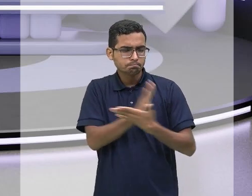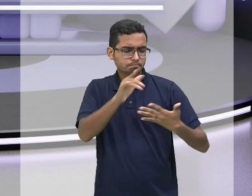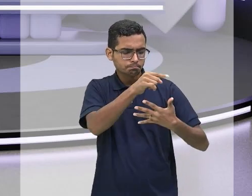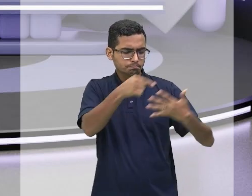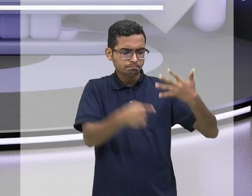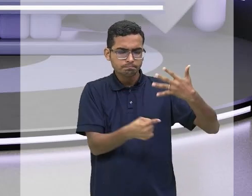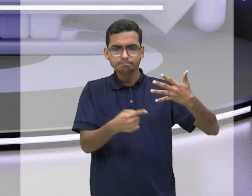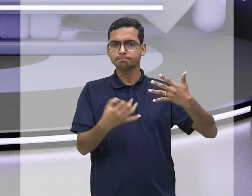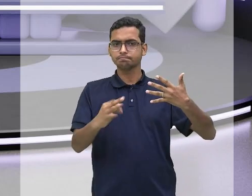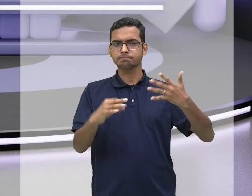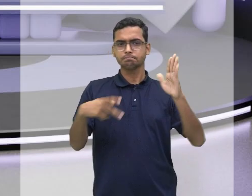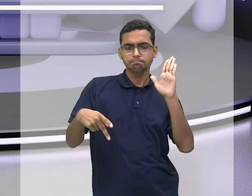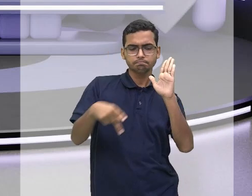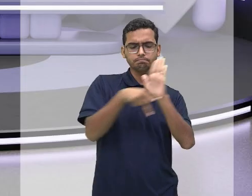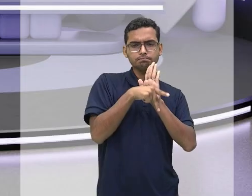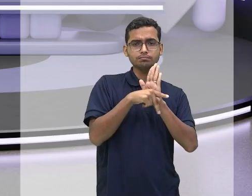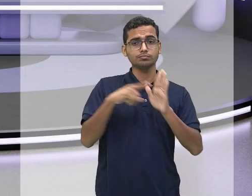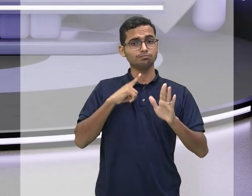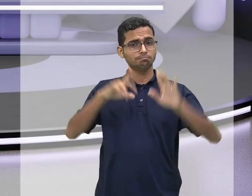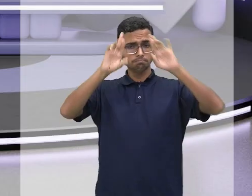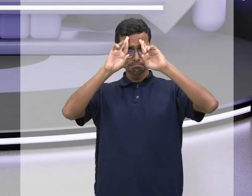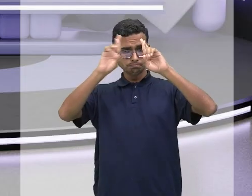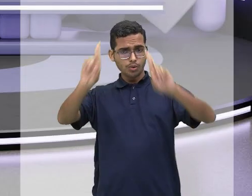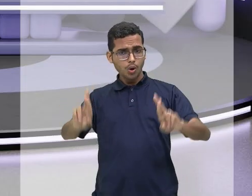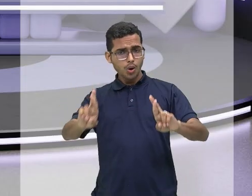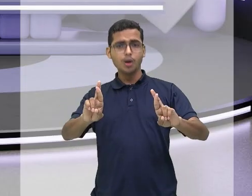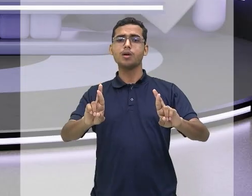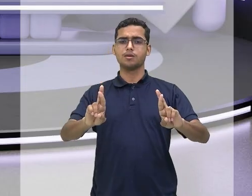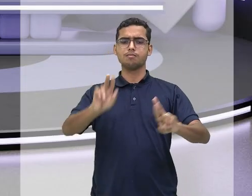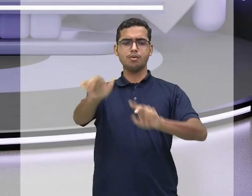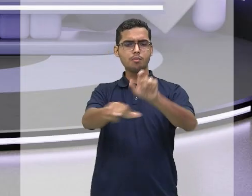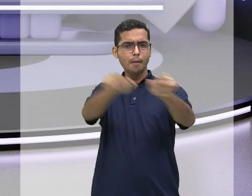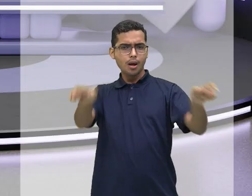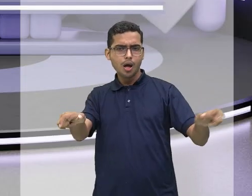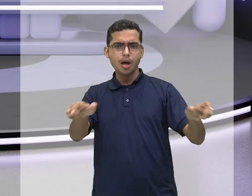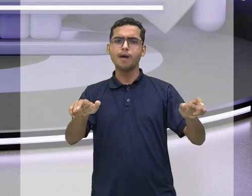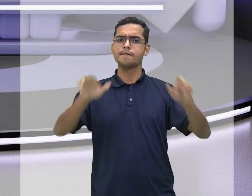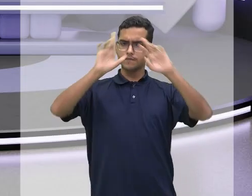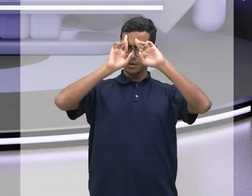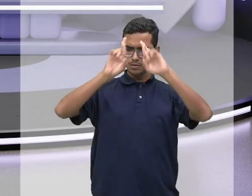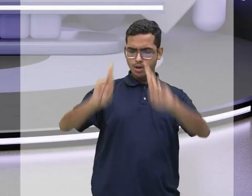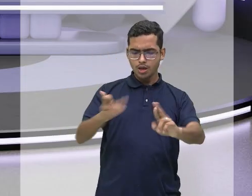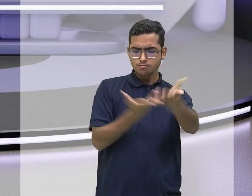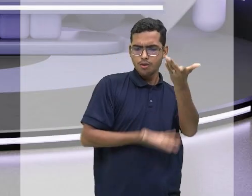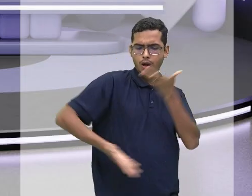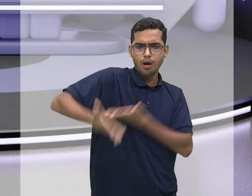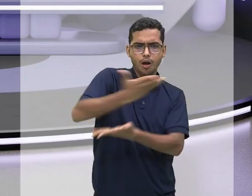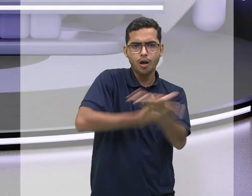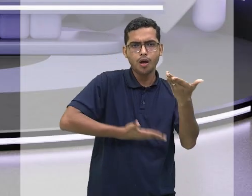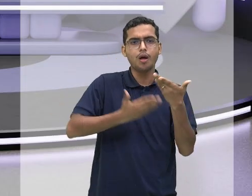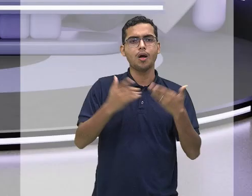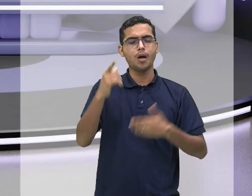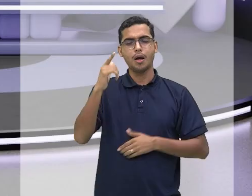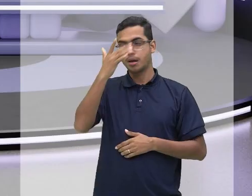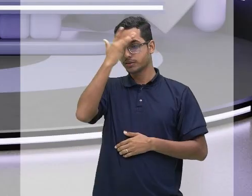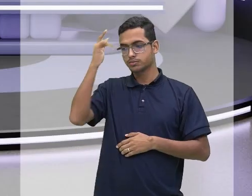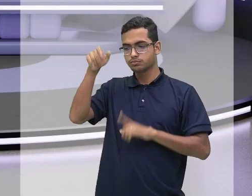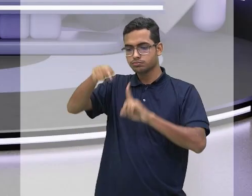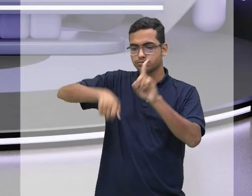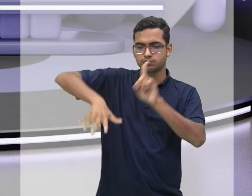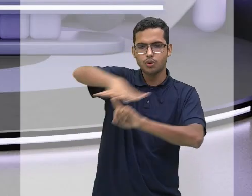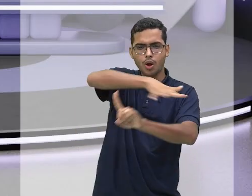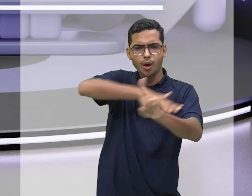Para pensar o respeito ao outro, ao próximo. A não